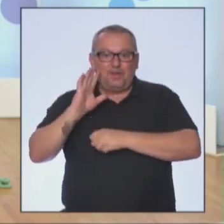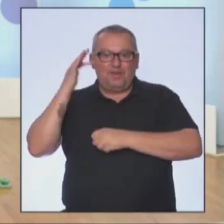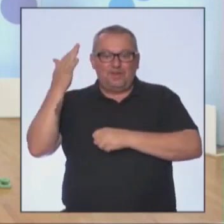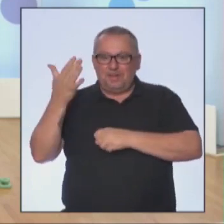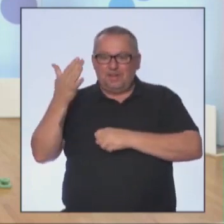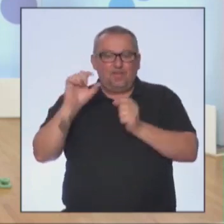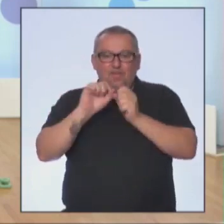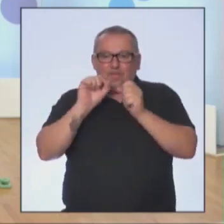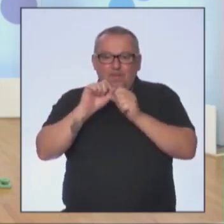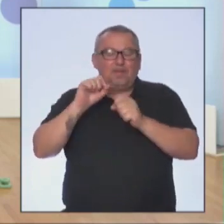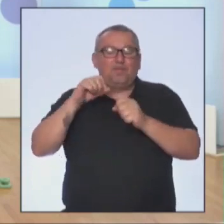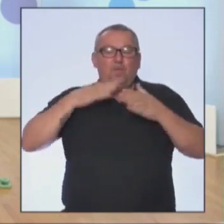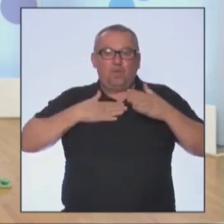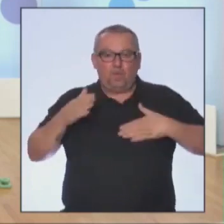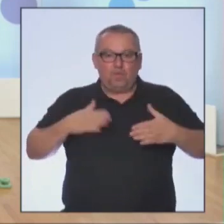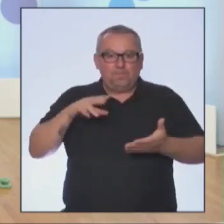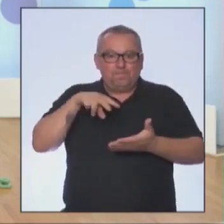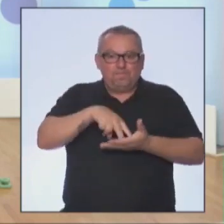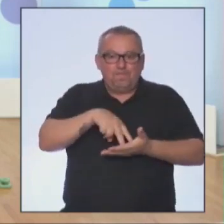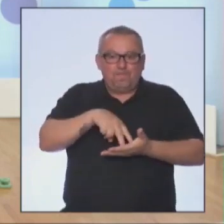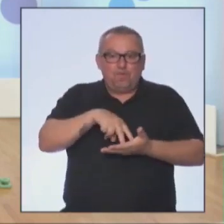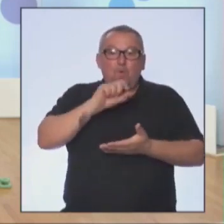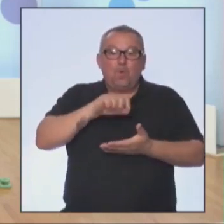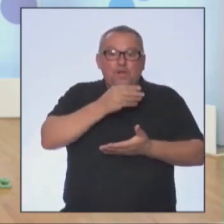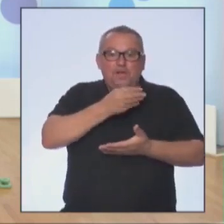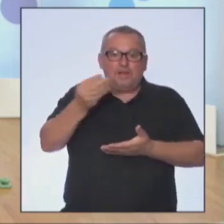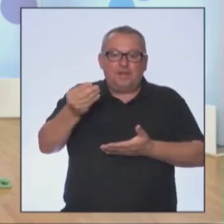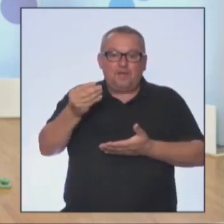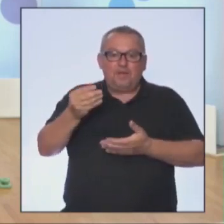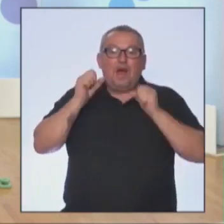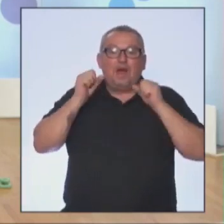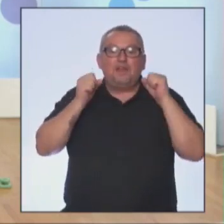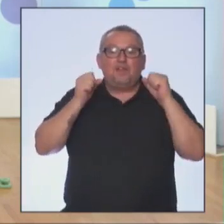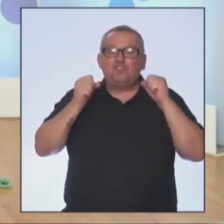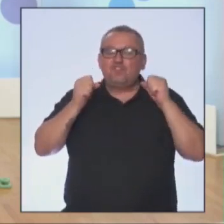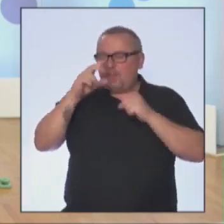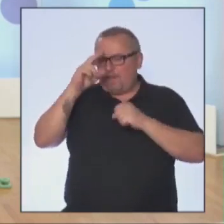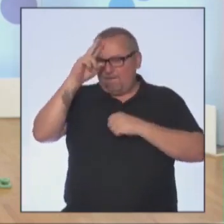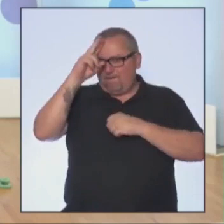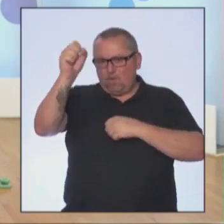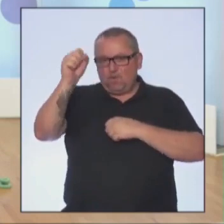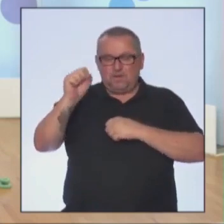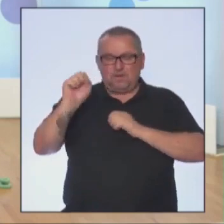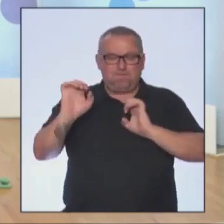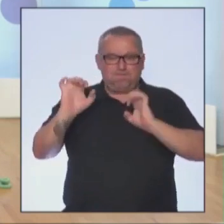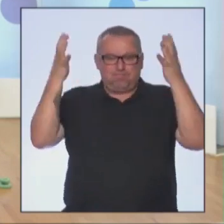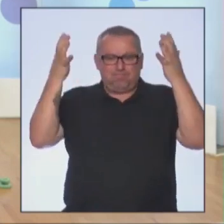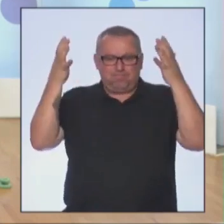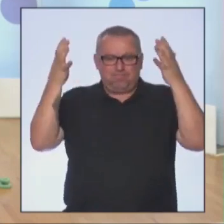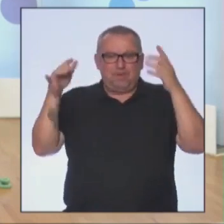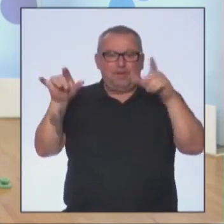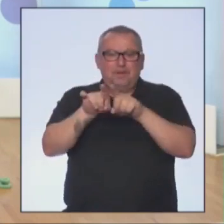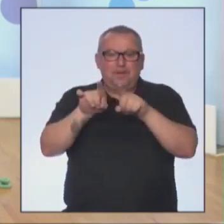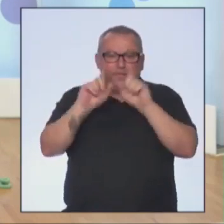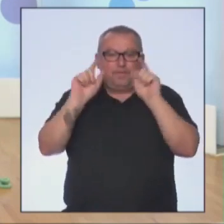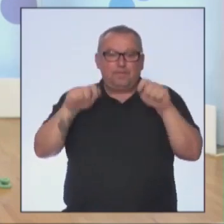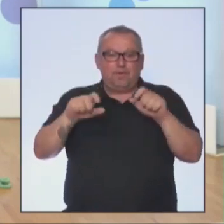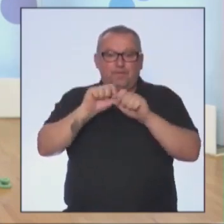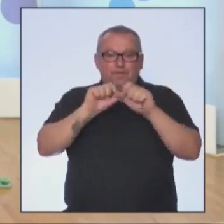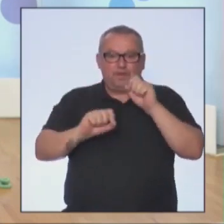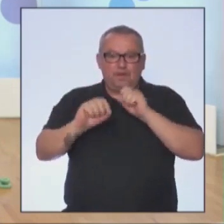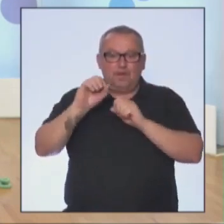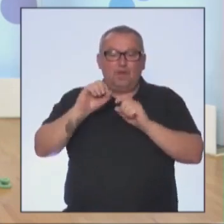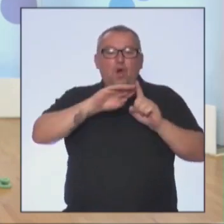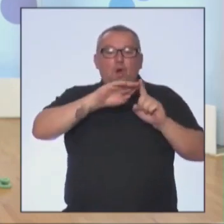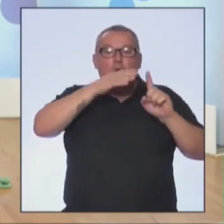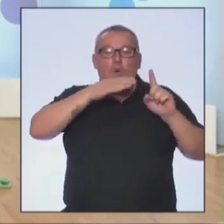foi propagada. O que passou para o Francisco? A minha energia, a minha comemoração. Então a gente pode definir ondas, coloca